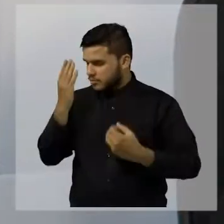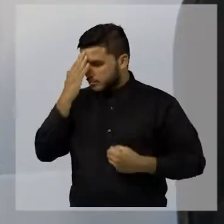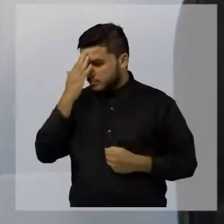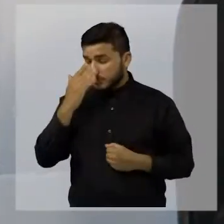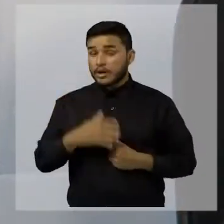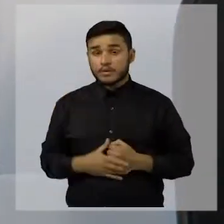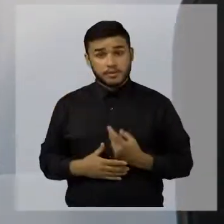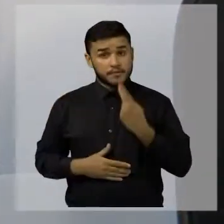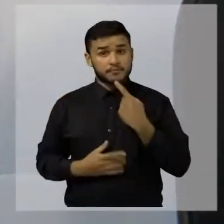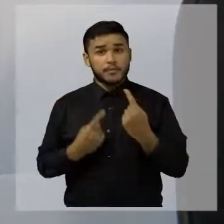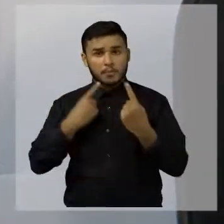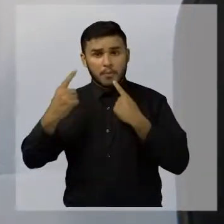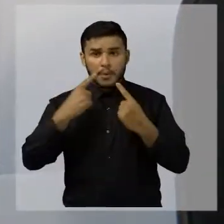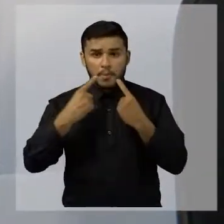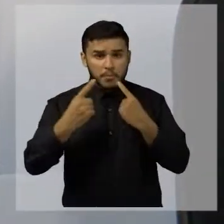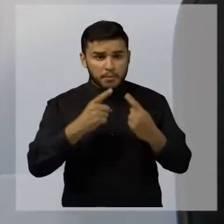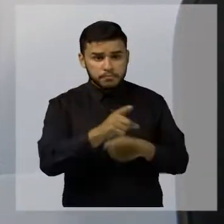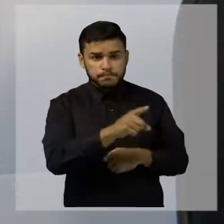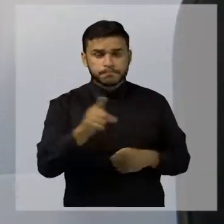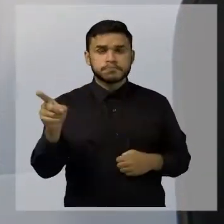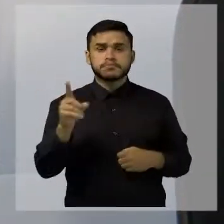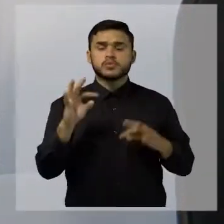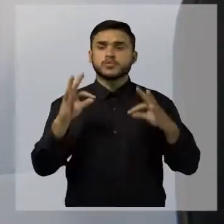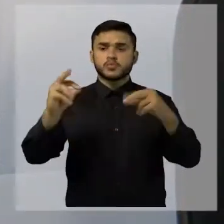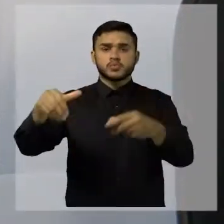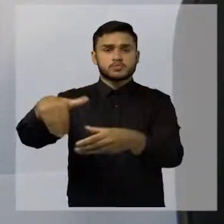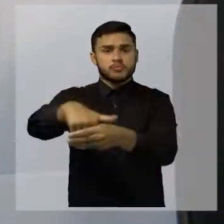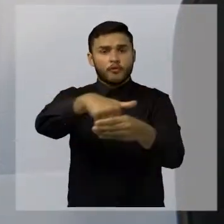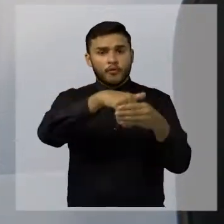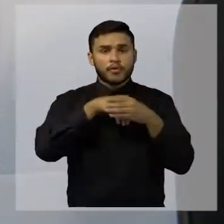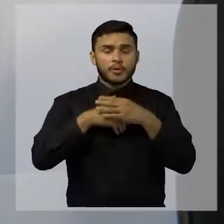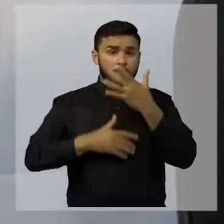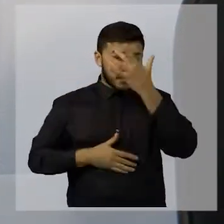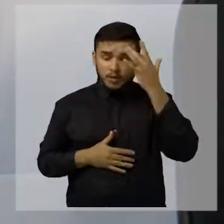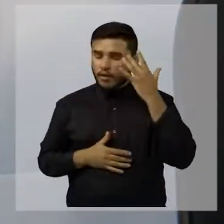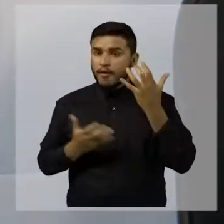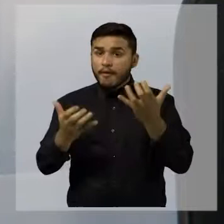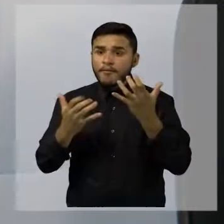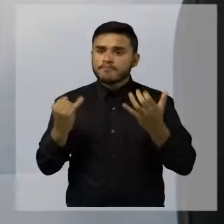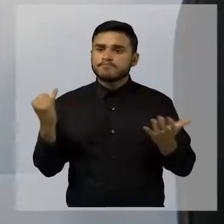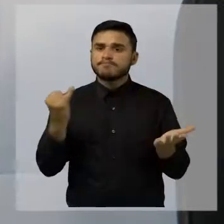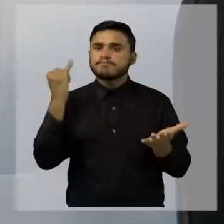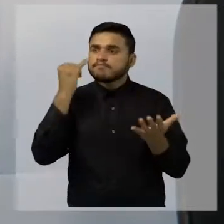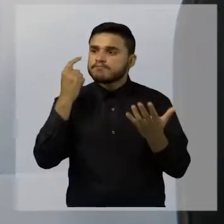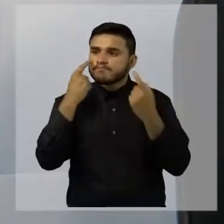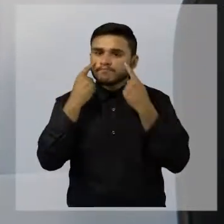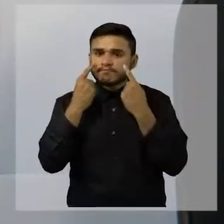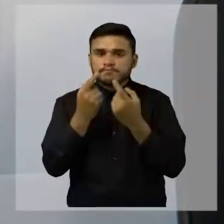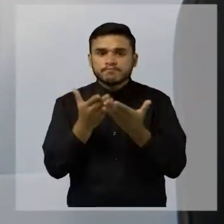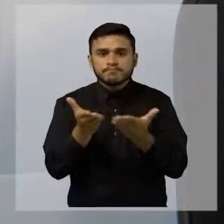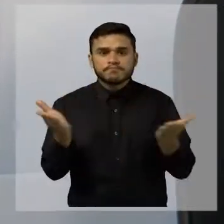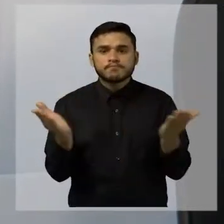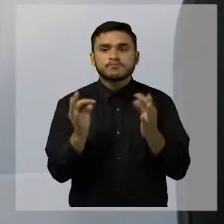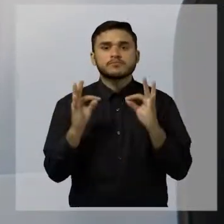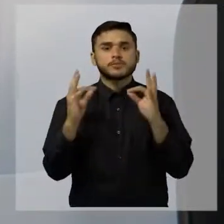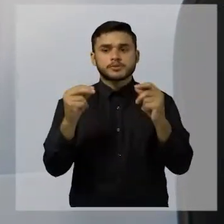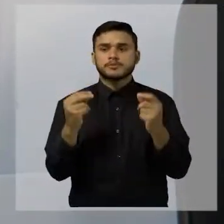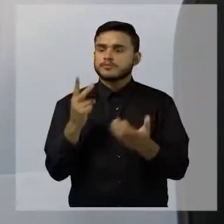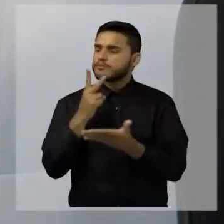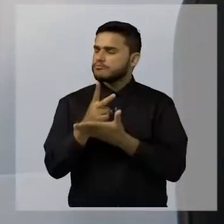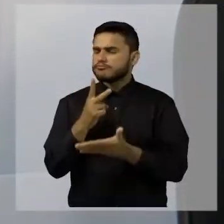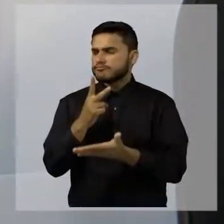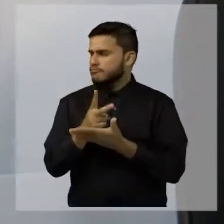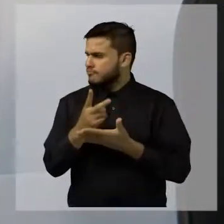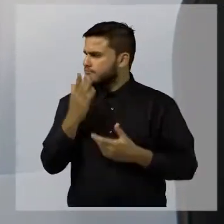interlocução com o seu eleitor mais tradicional. E é importante isso para ele, porque é uma base da qual